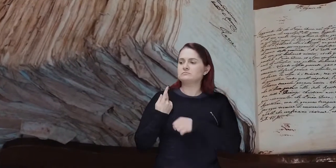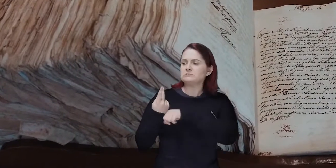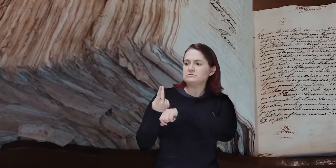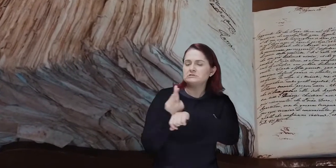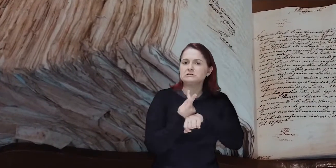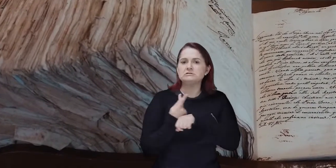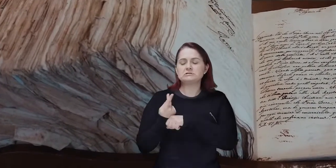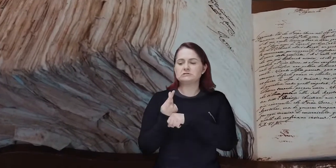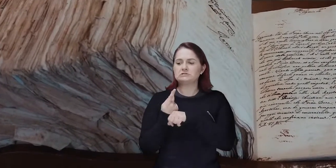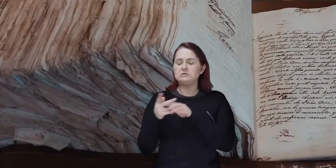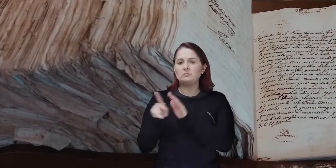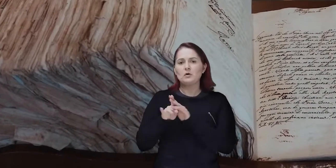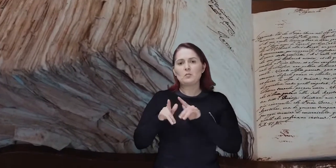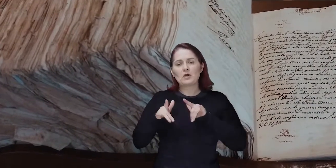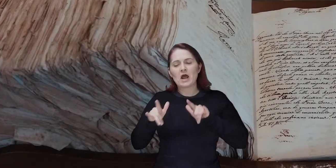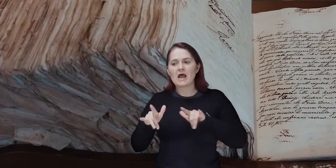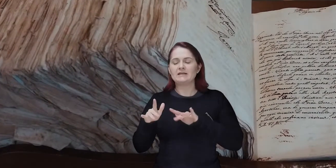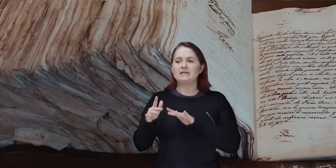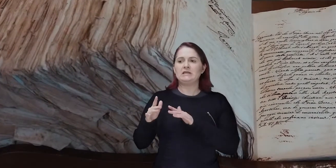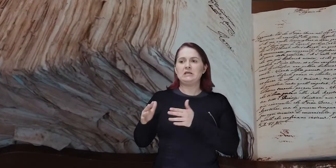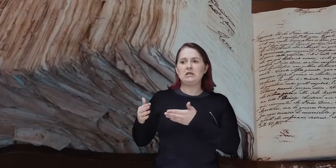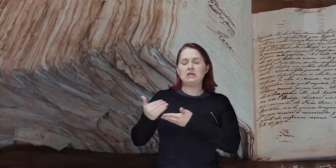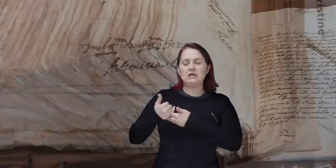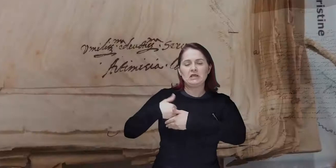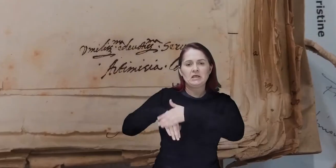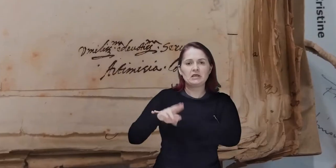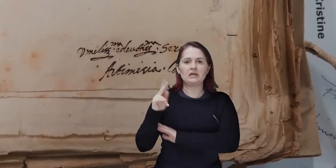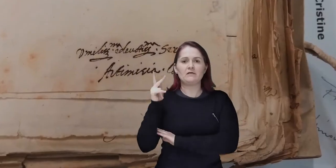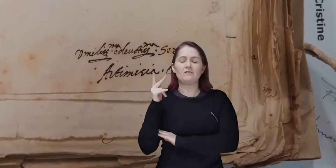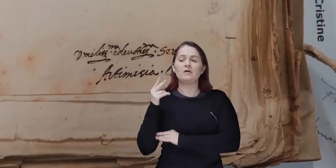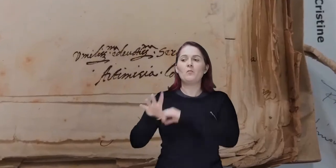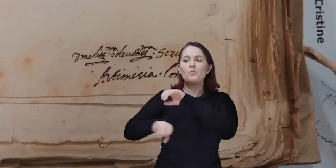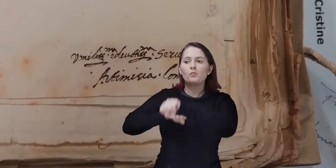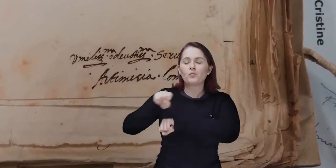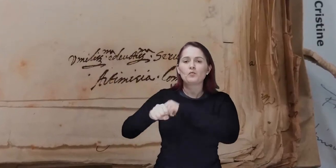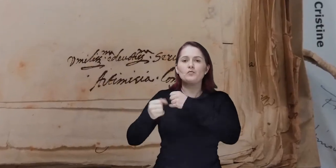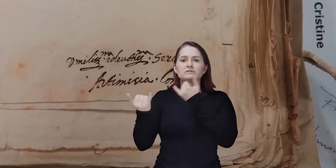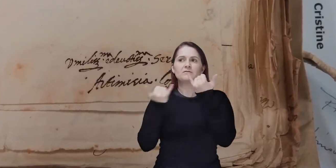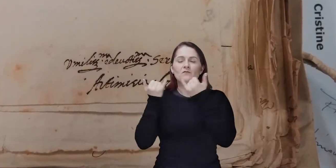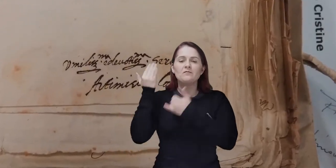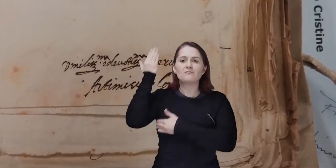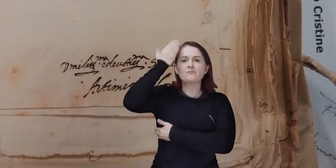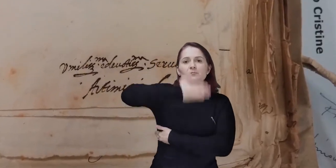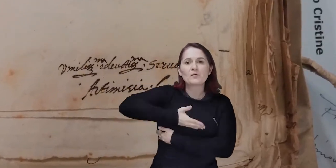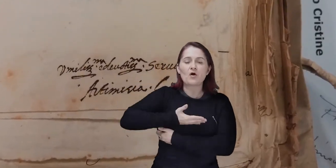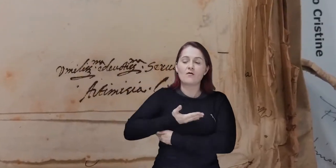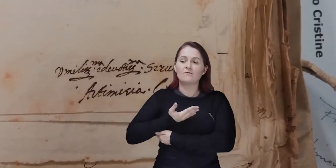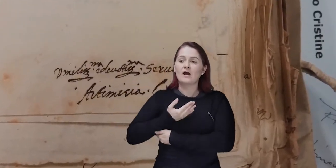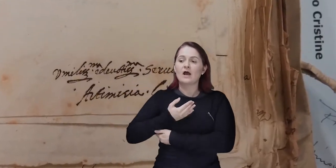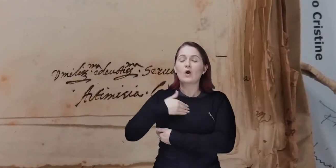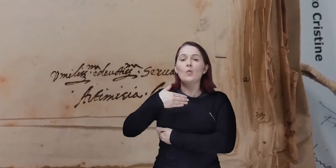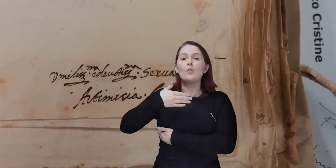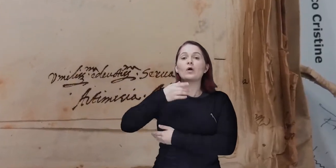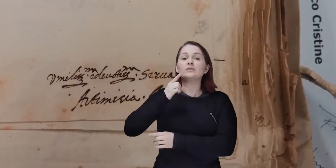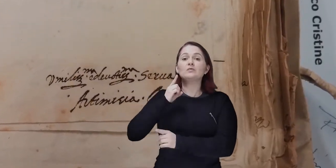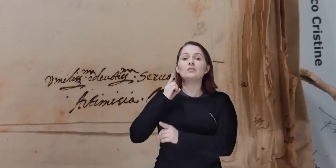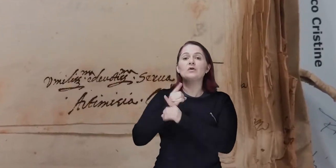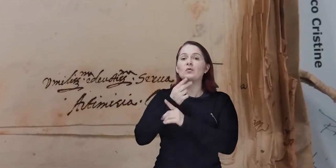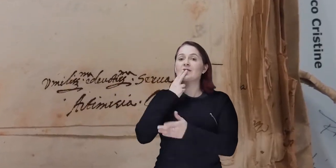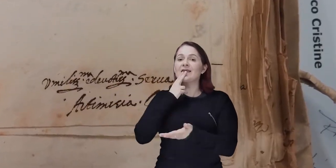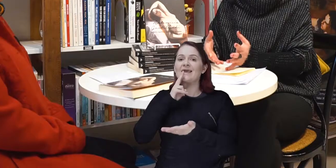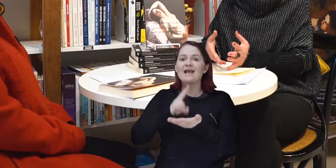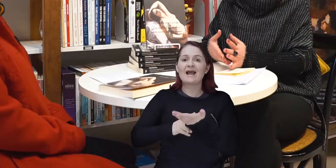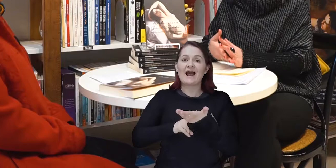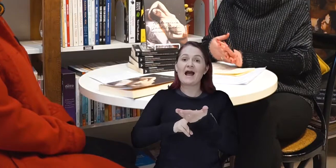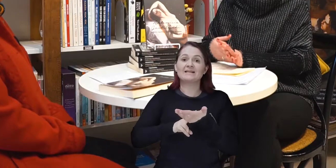de buscar os nomes, buscar as referências aos protagonistas da história que a gente busca nessas fontes. E